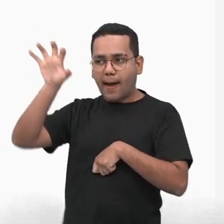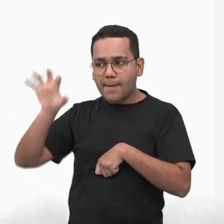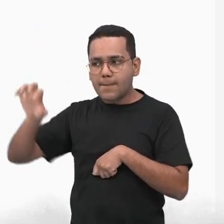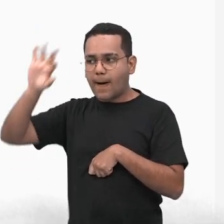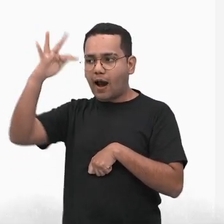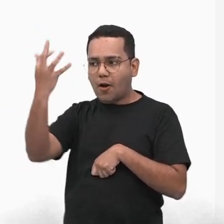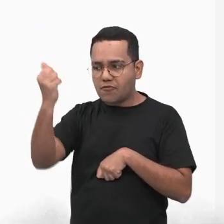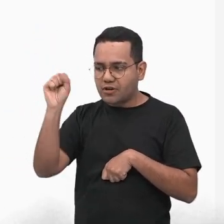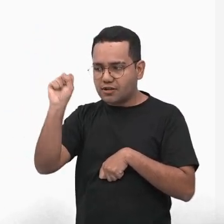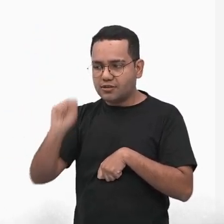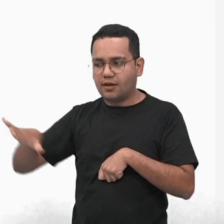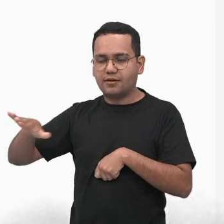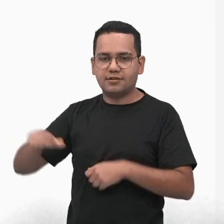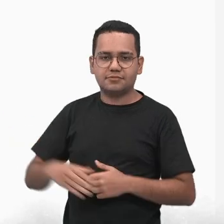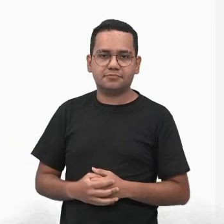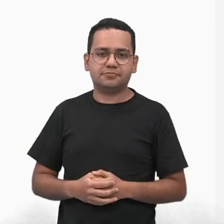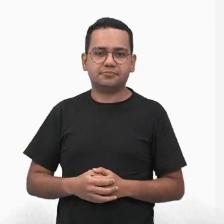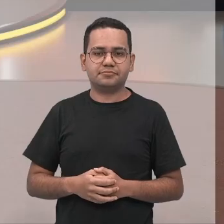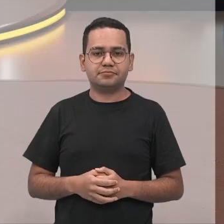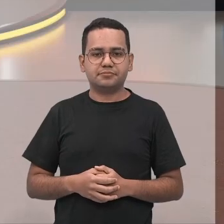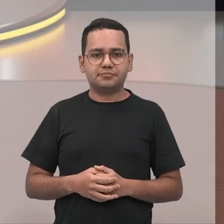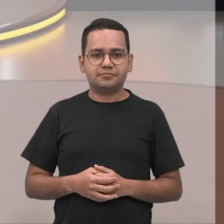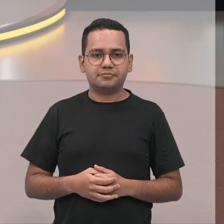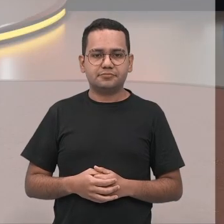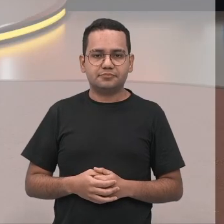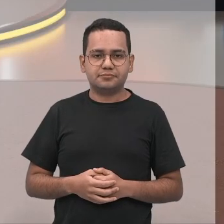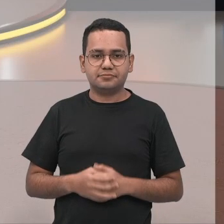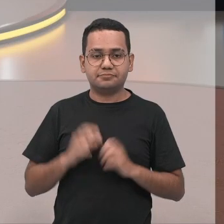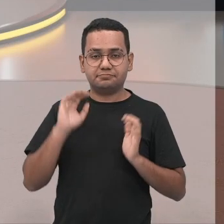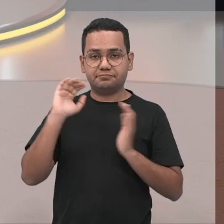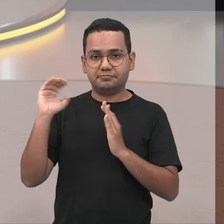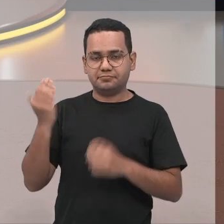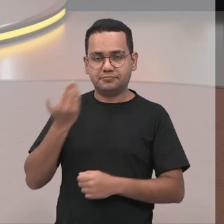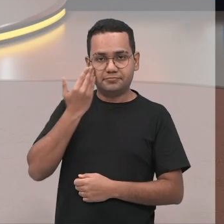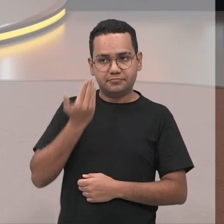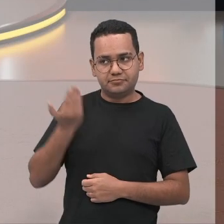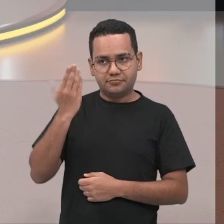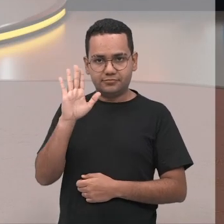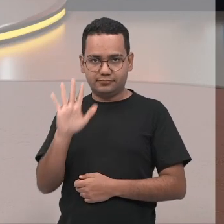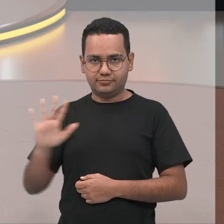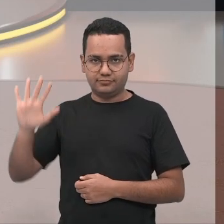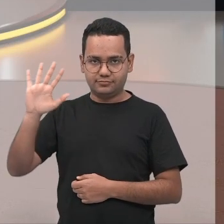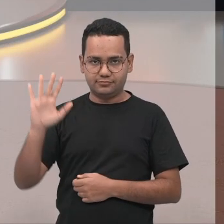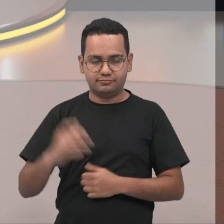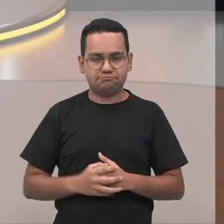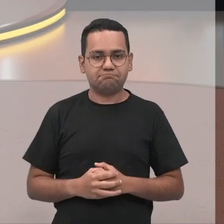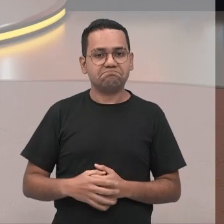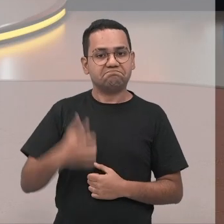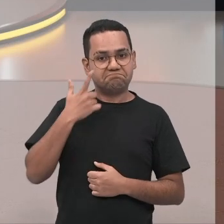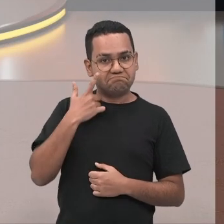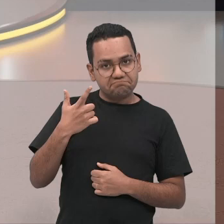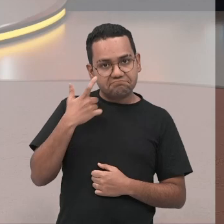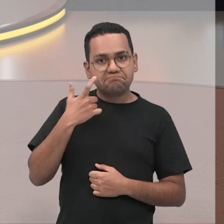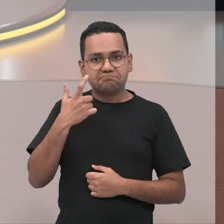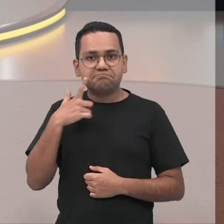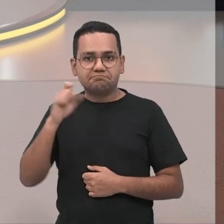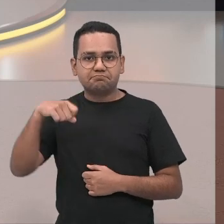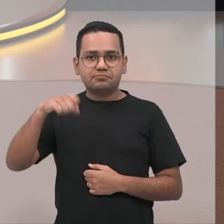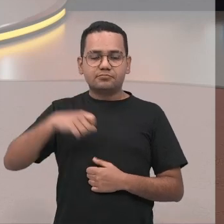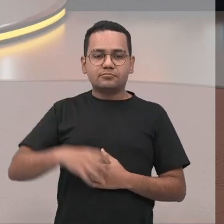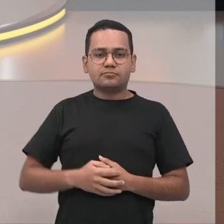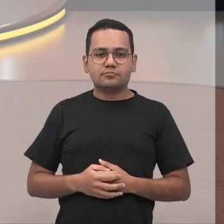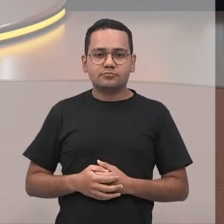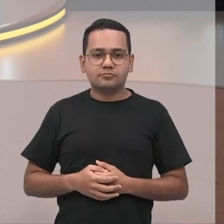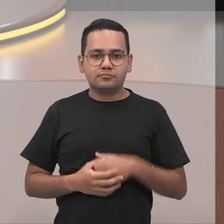na Ásia e na África. Voltando para mim agora, gente. Trago para vocês aqui uma imagem bem bacana para a gente ilustrar